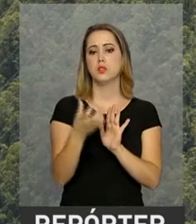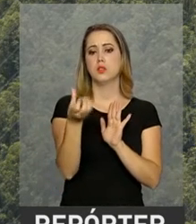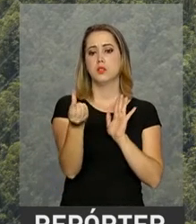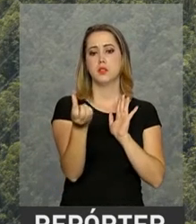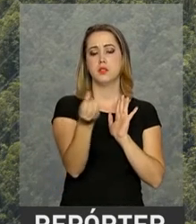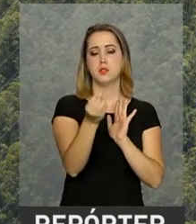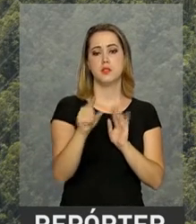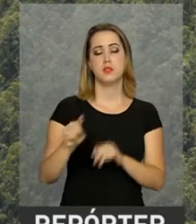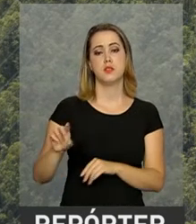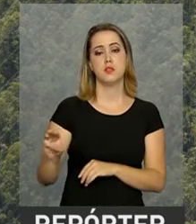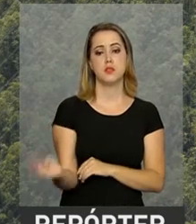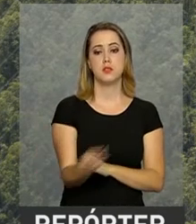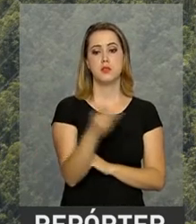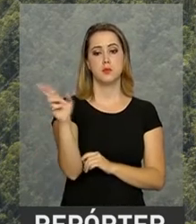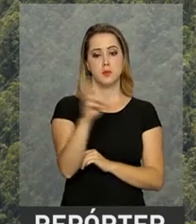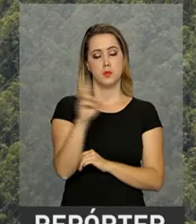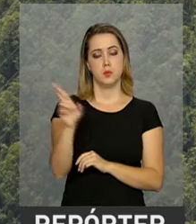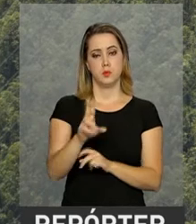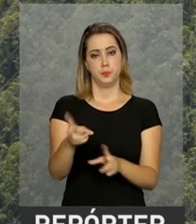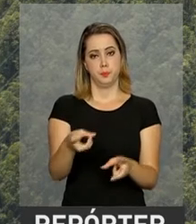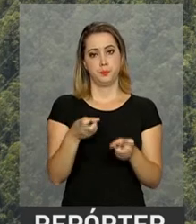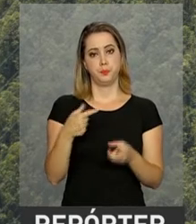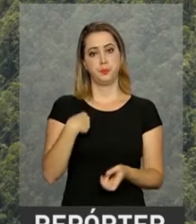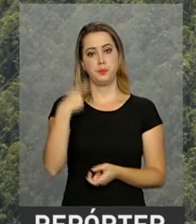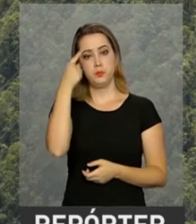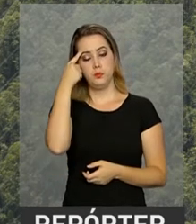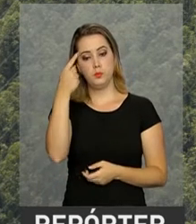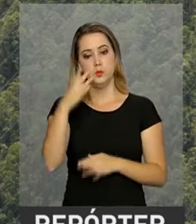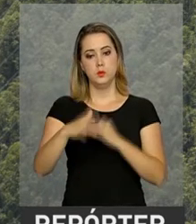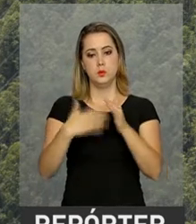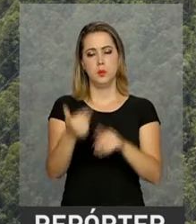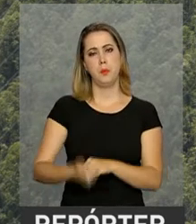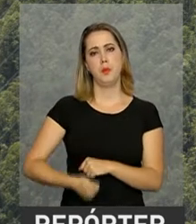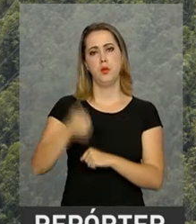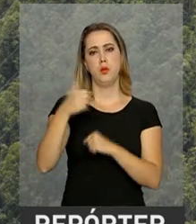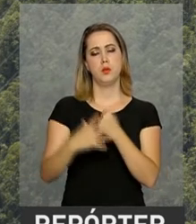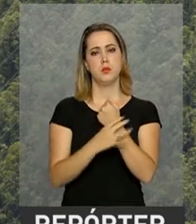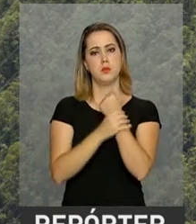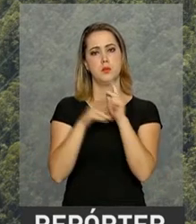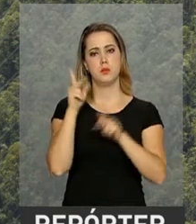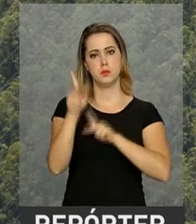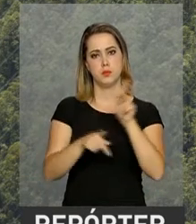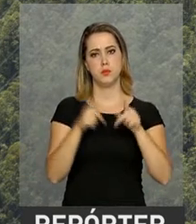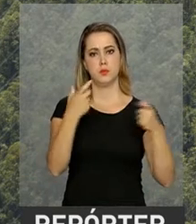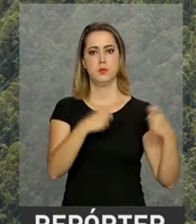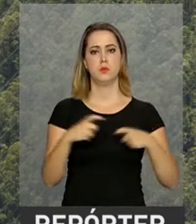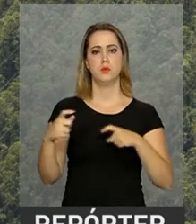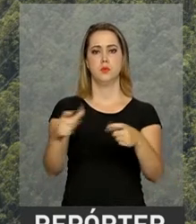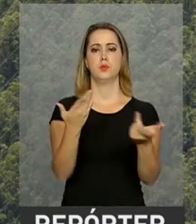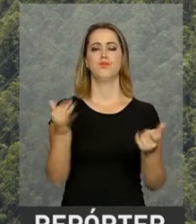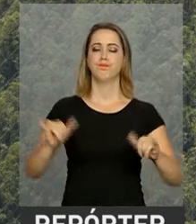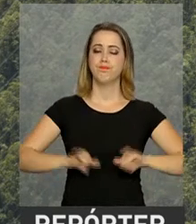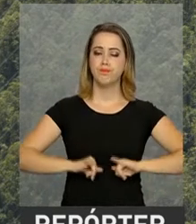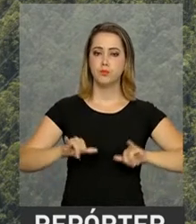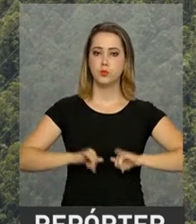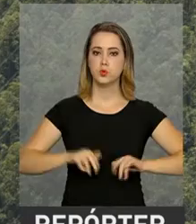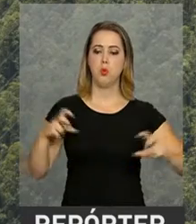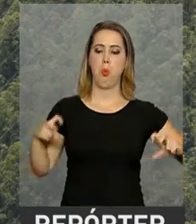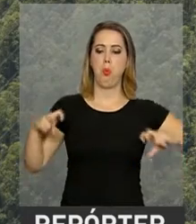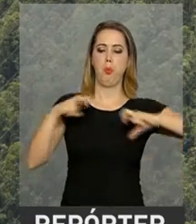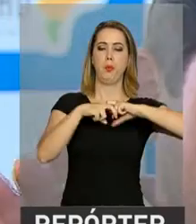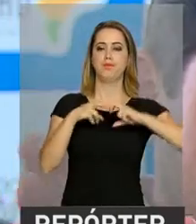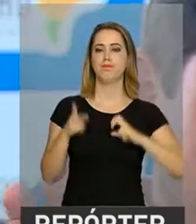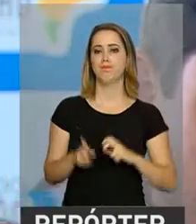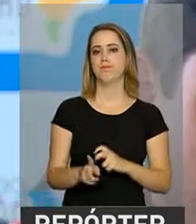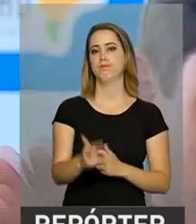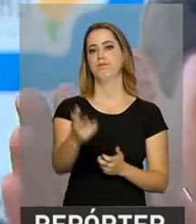para a duplicação da BR-135. A ideia é dar mais segurança para a população local que sofre com os acidentes